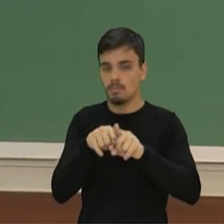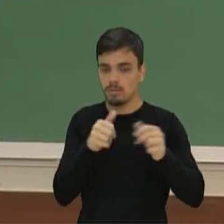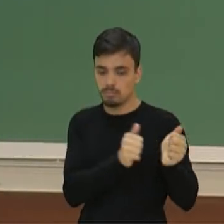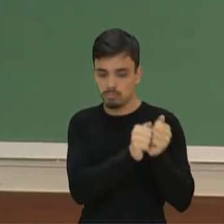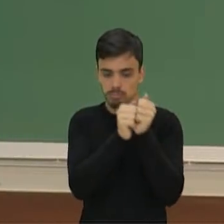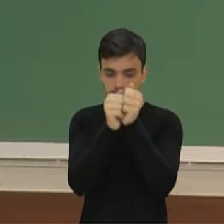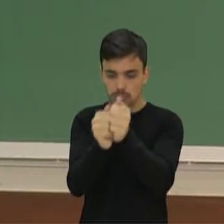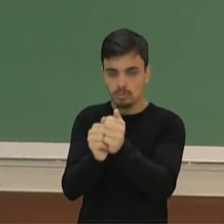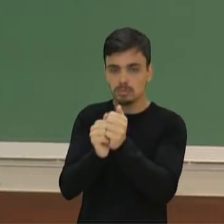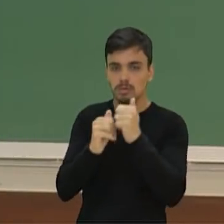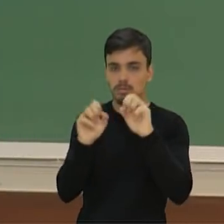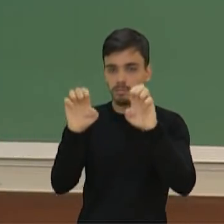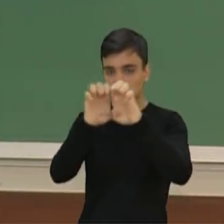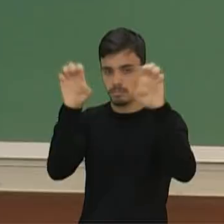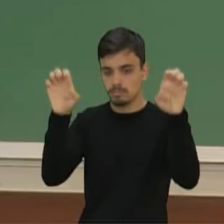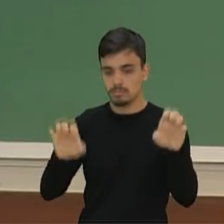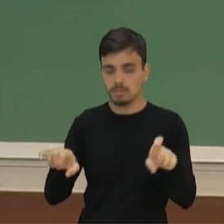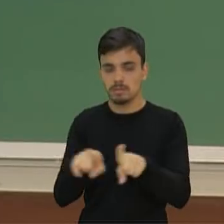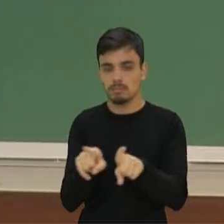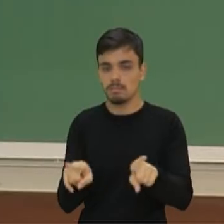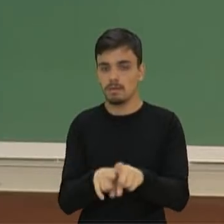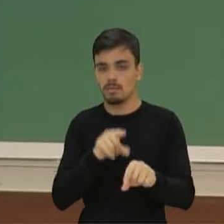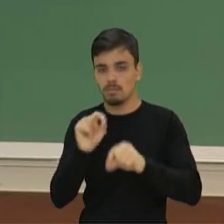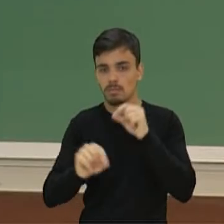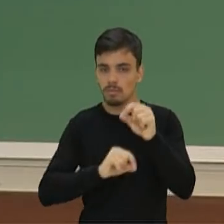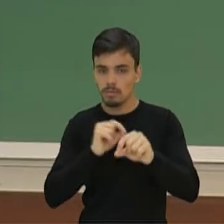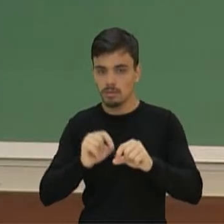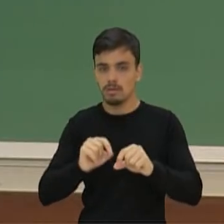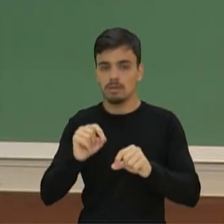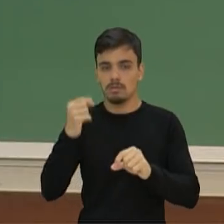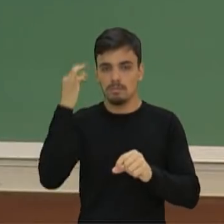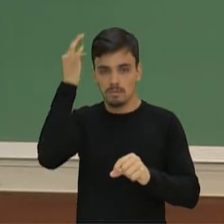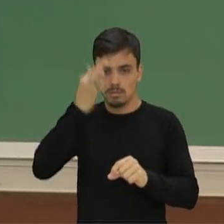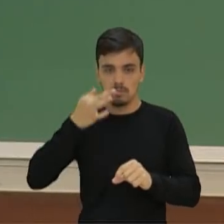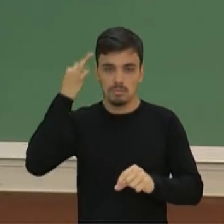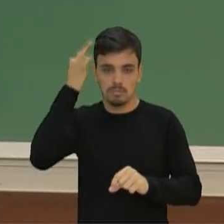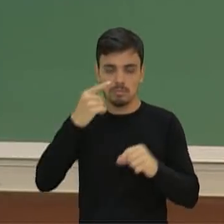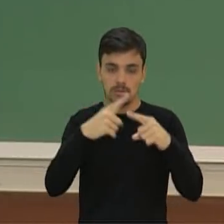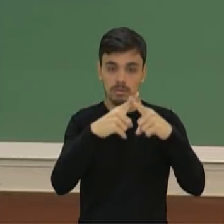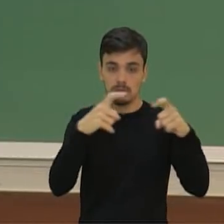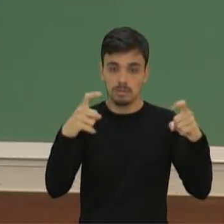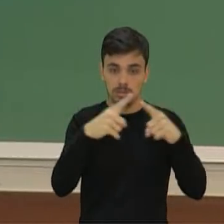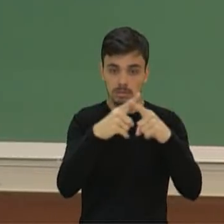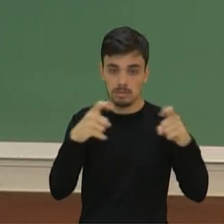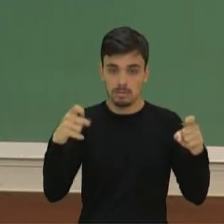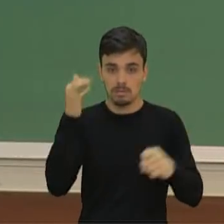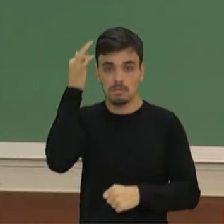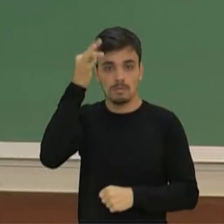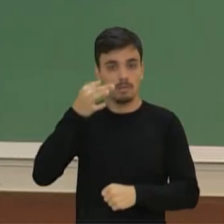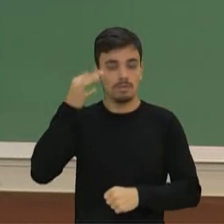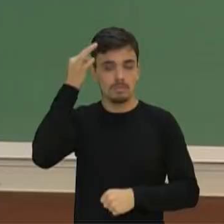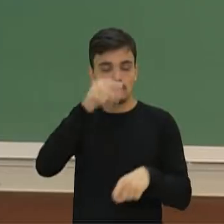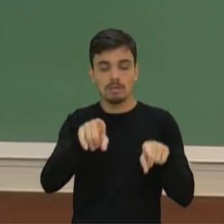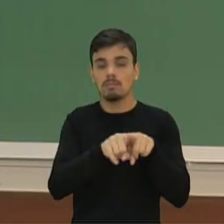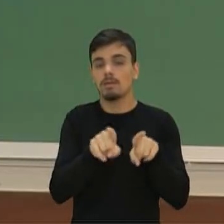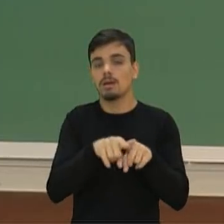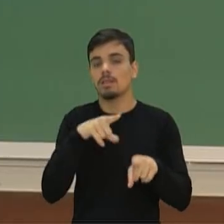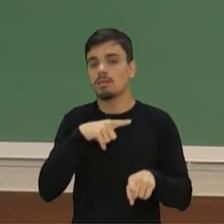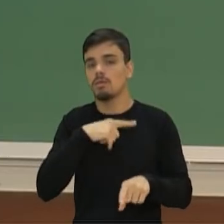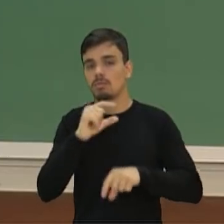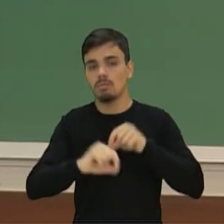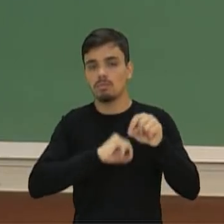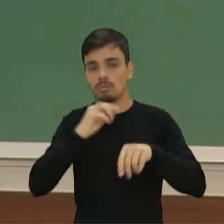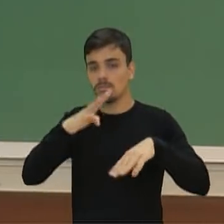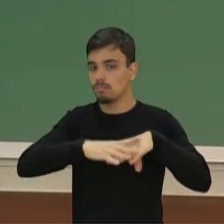estrutura. Na área da filosofia, na ciência, muito baseado como ciência filosófica, tivemos ali o aspecto